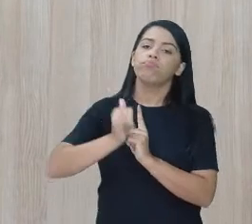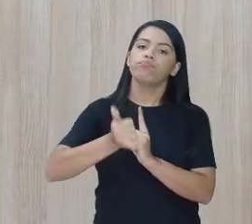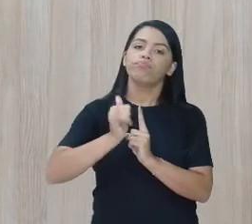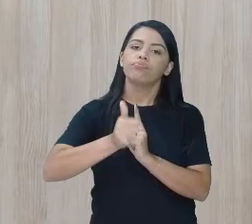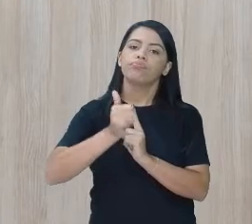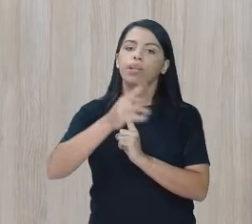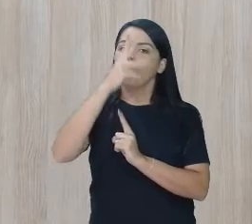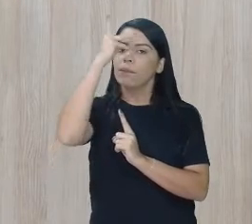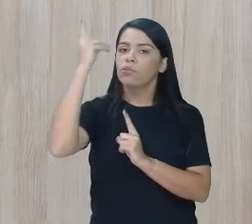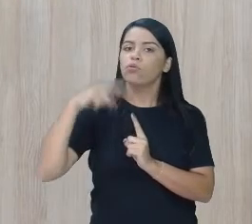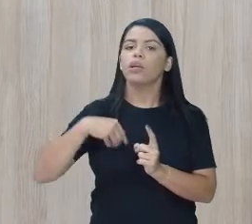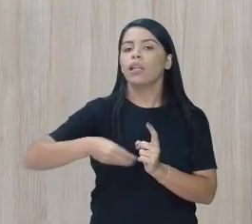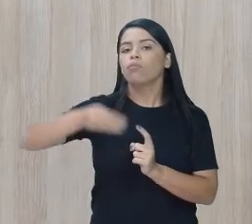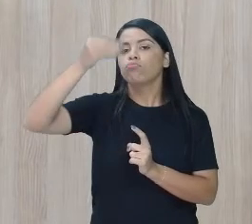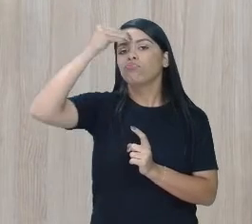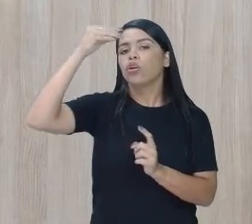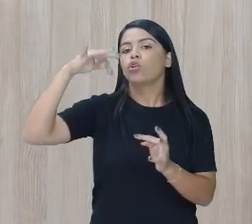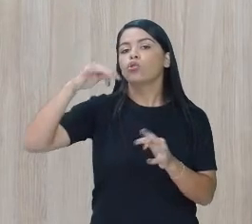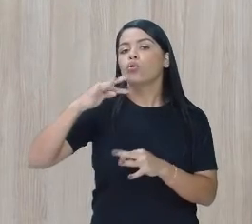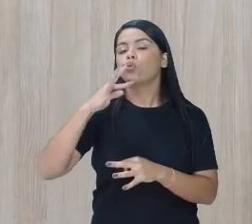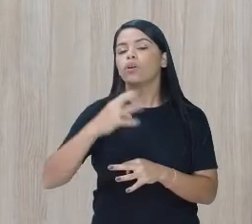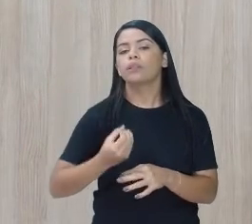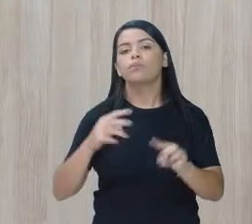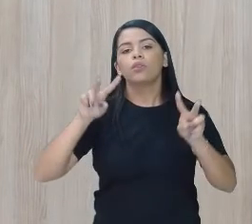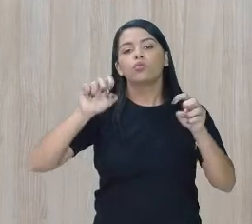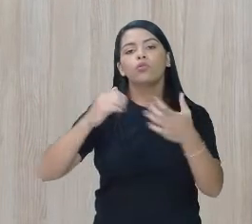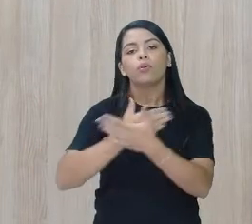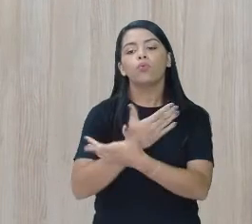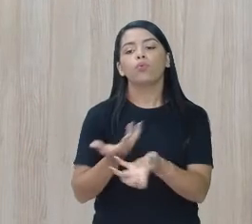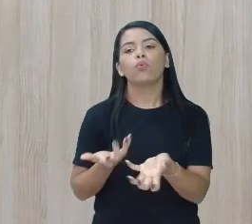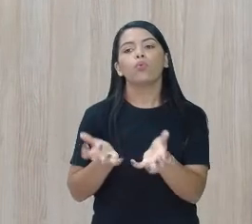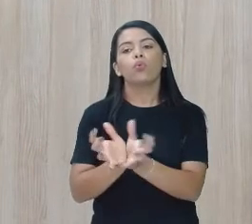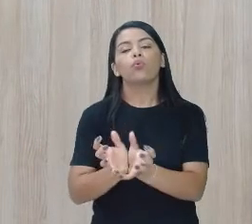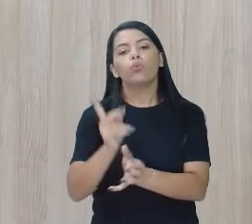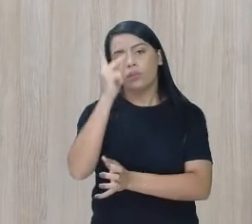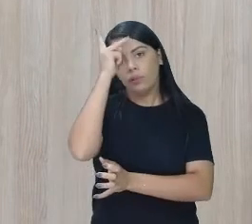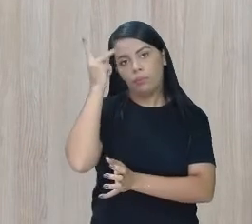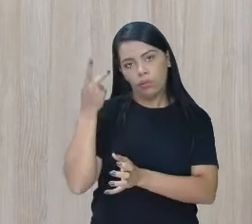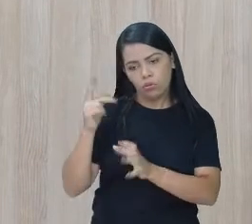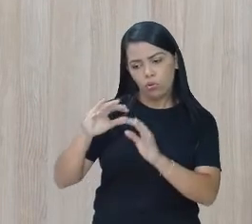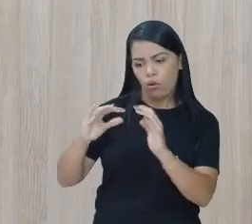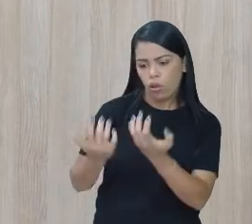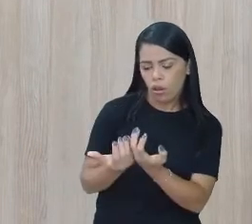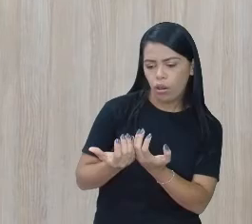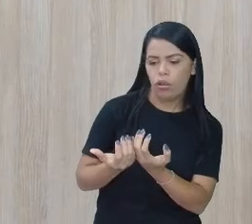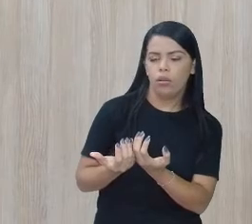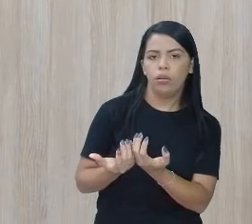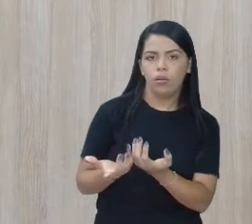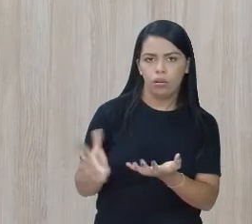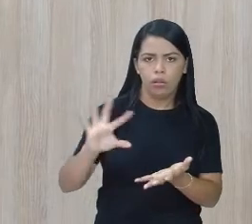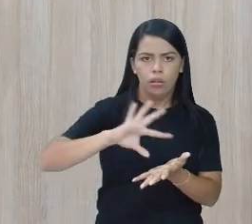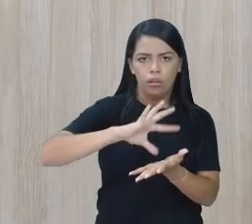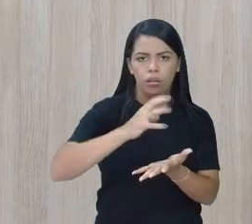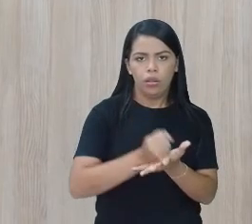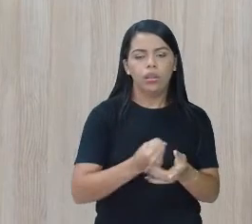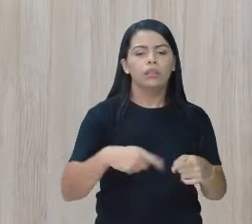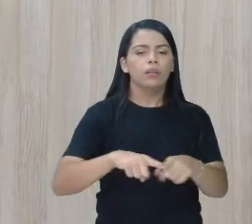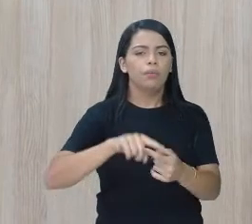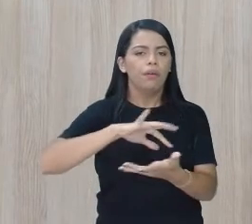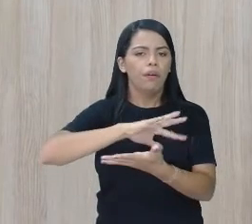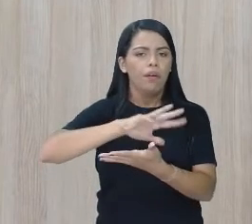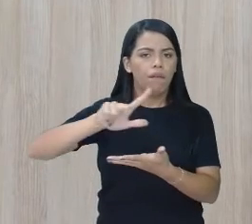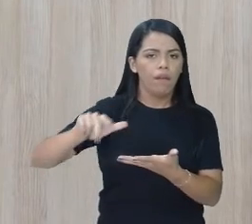que detém o conhecimento sobre determinado grupo de pessoas, sobre determinada tribo, comunidade, e vai